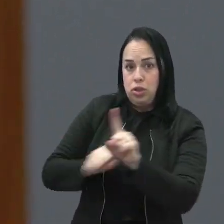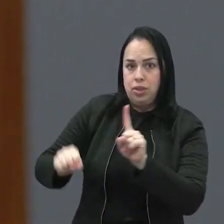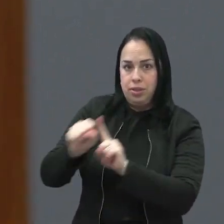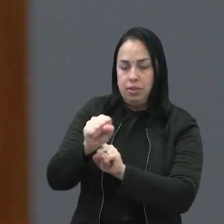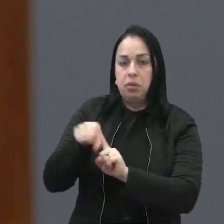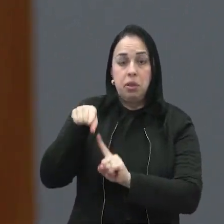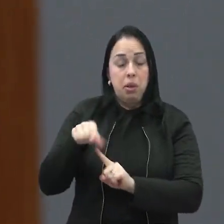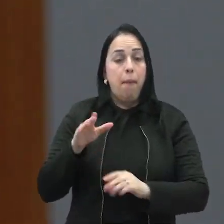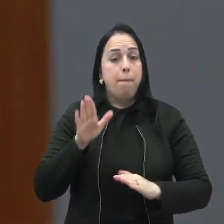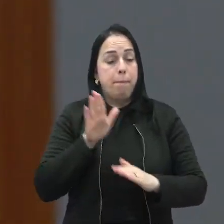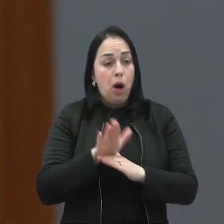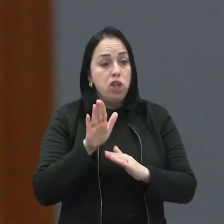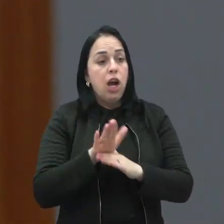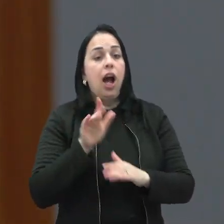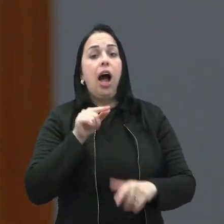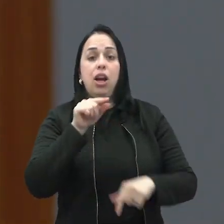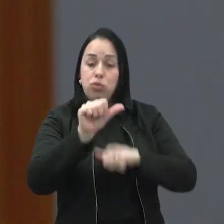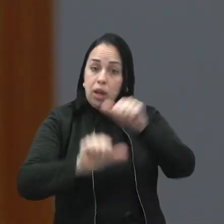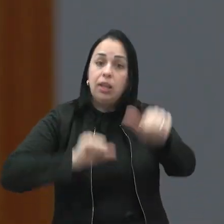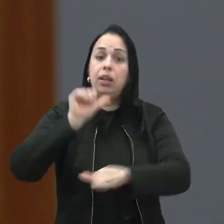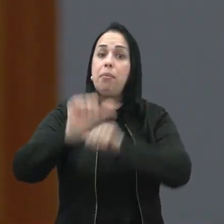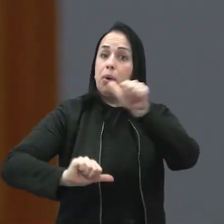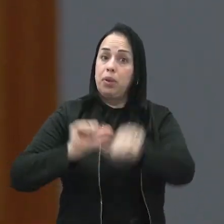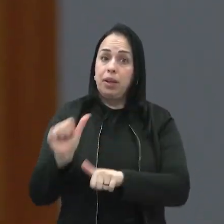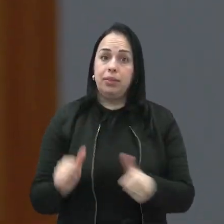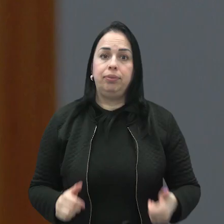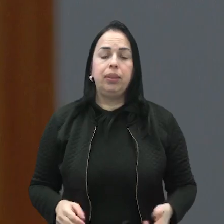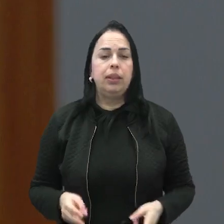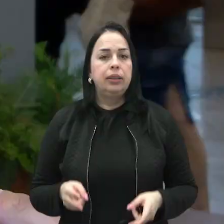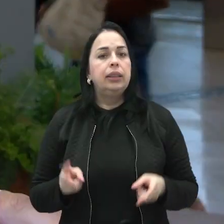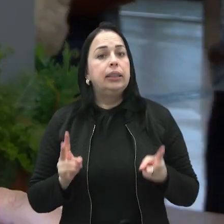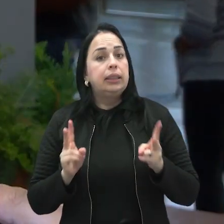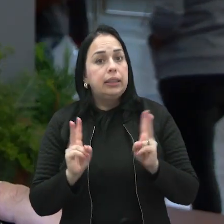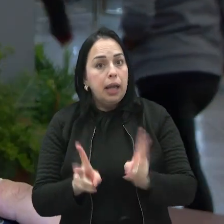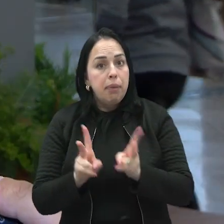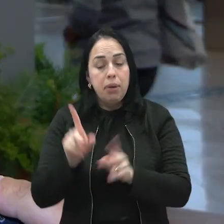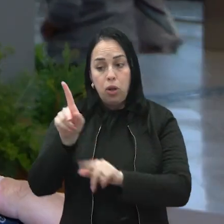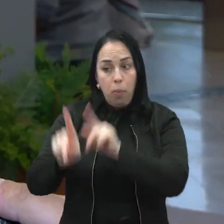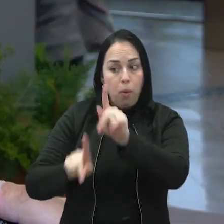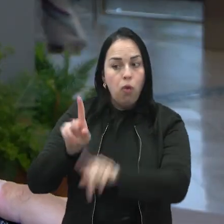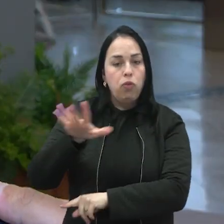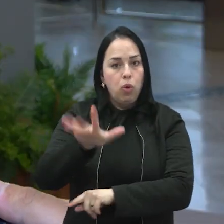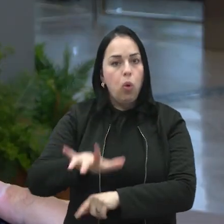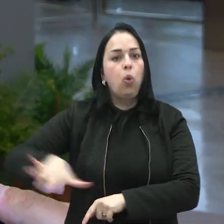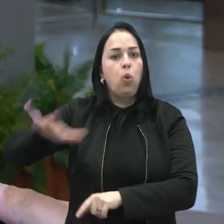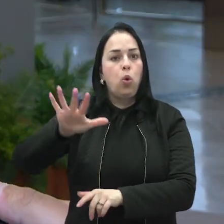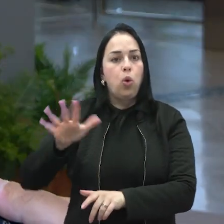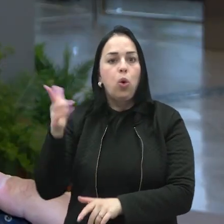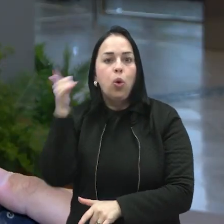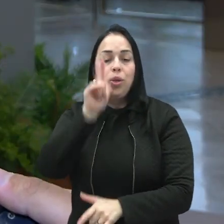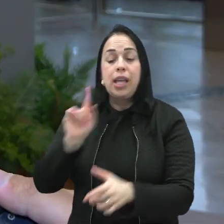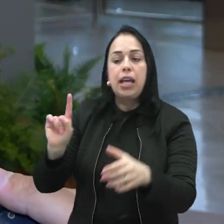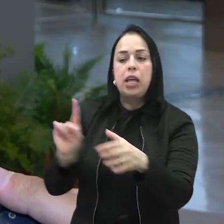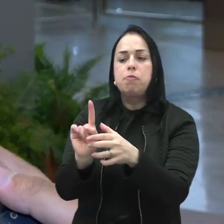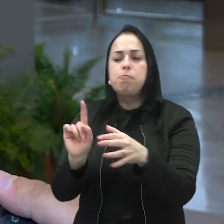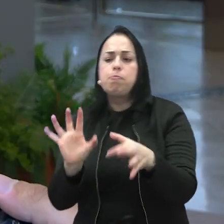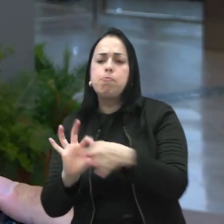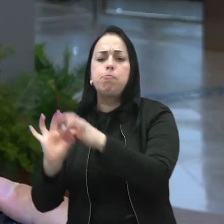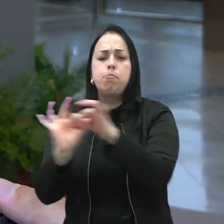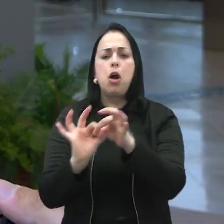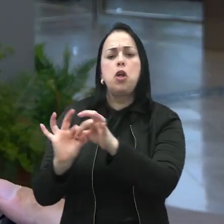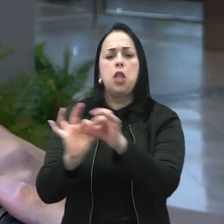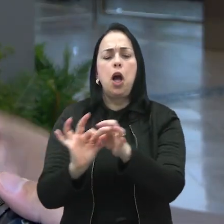ser um importante agente de mudanças estruturais na sociedade. Sempre que a população ela consegue se juntar